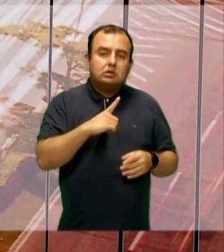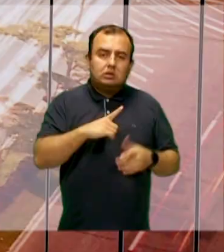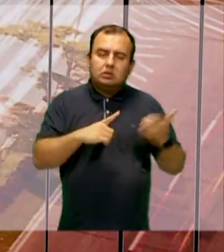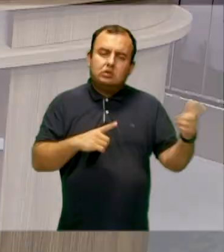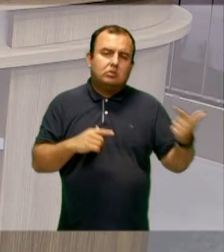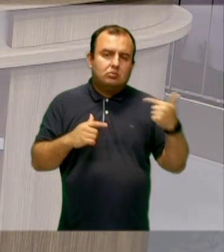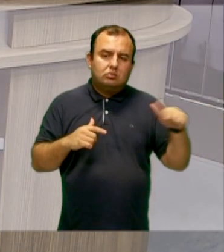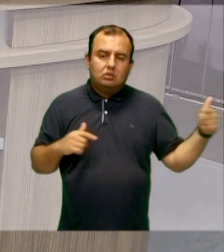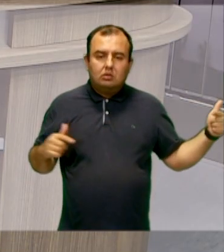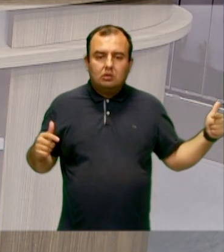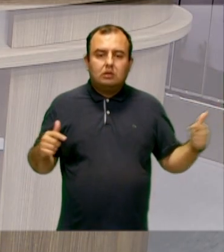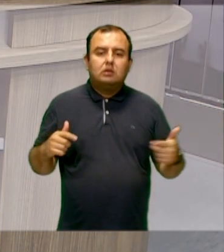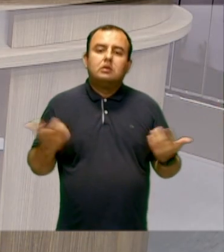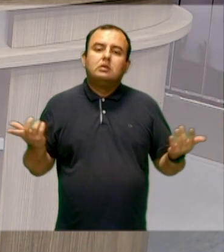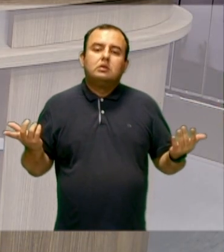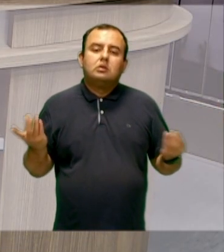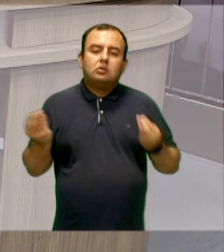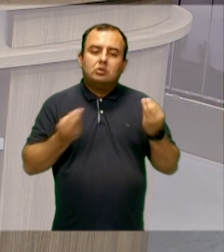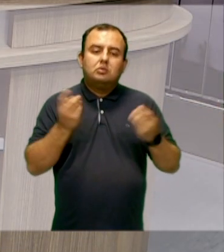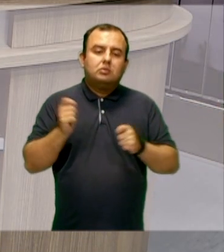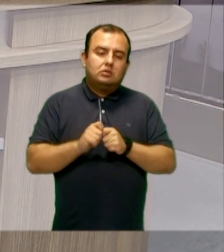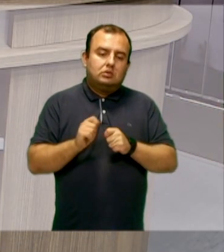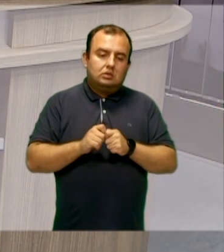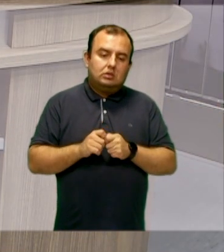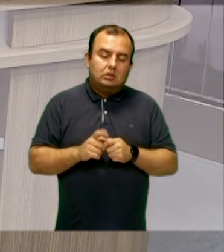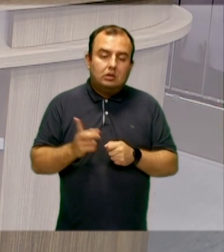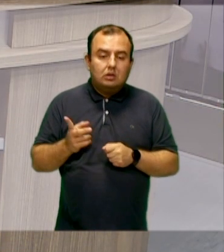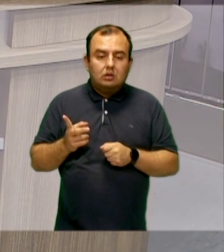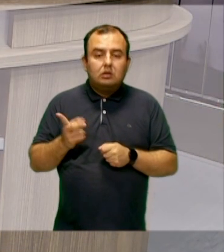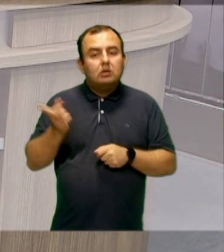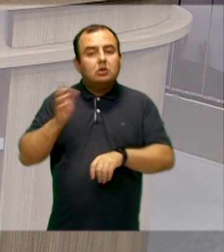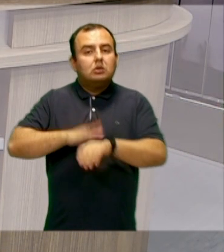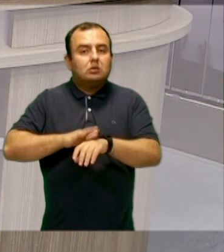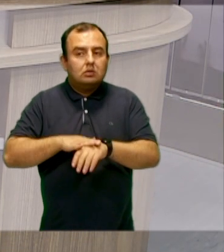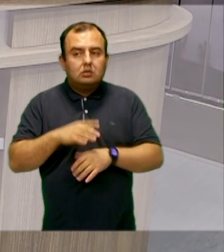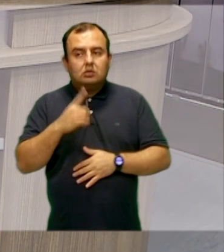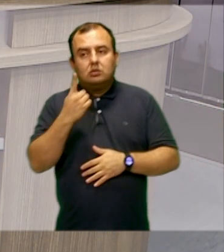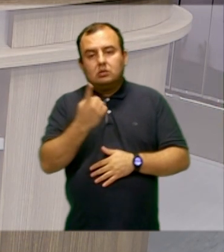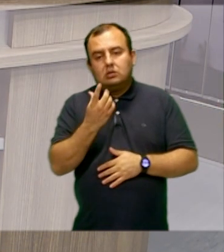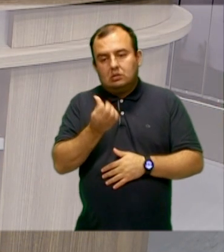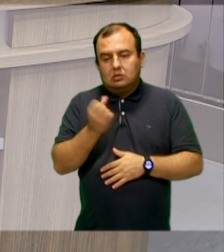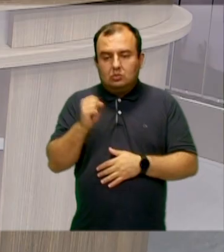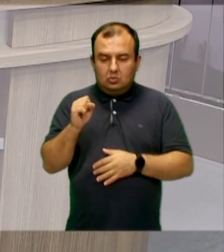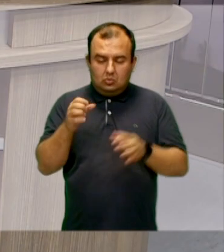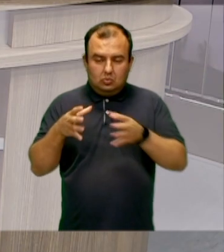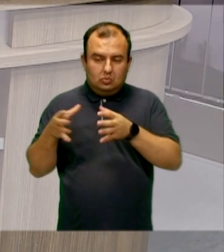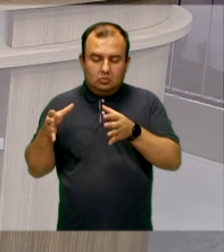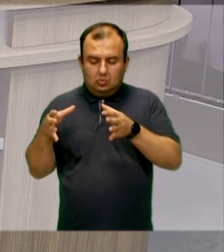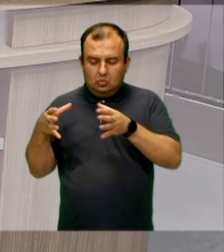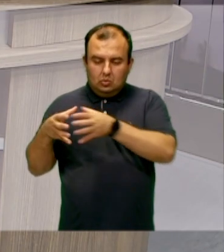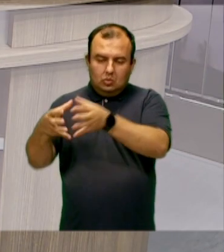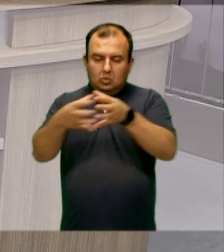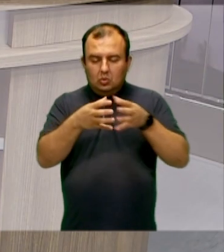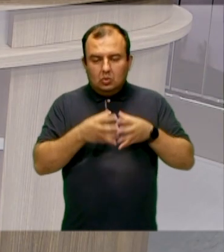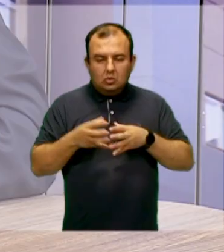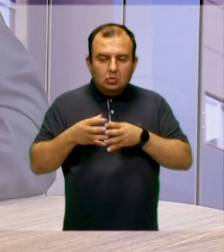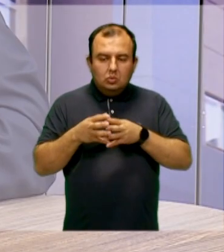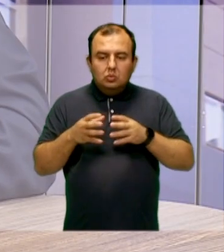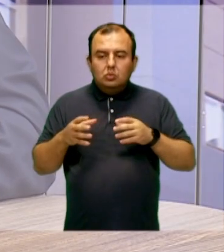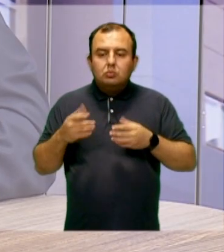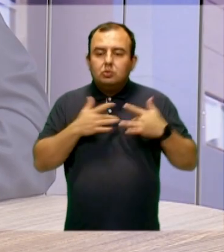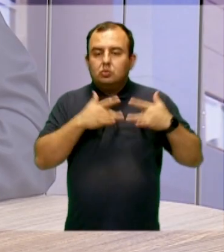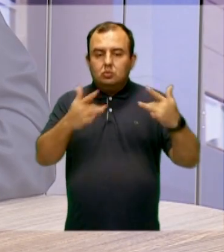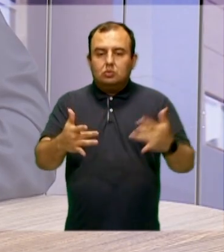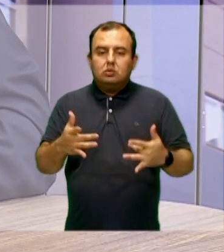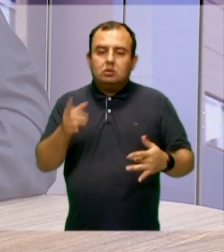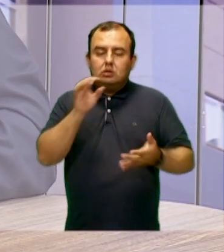me interessa, por exemplo? Como é que é feito isso? A gente fez nesse momento 168 lotes, salvo engano, onde